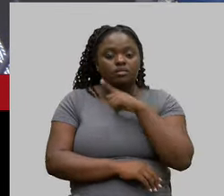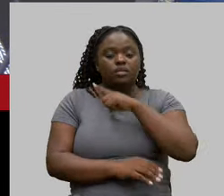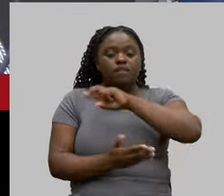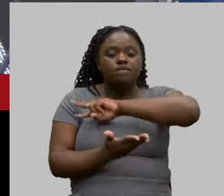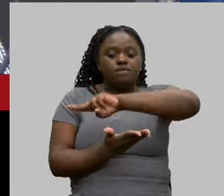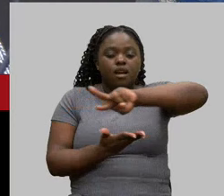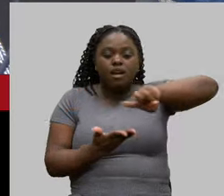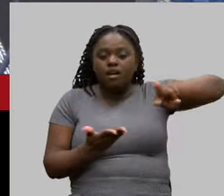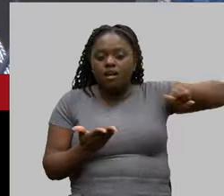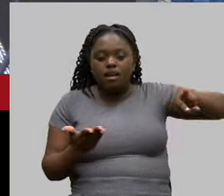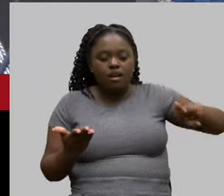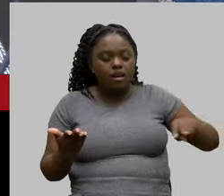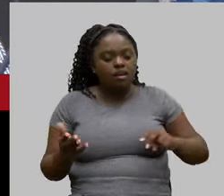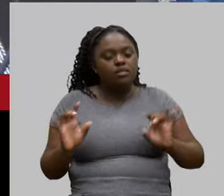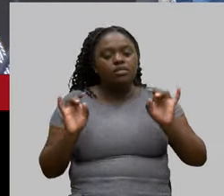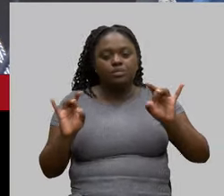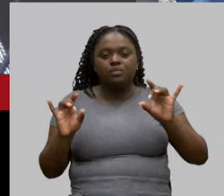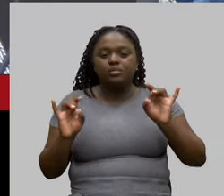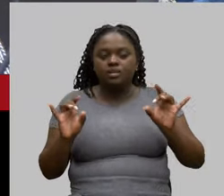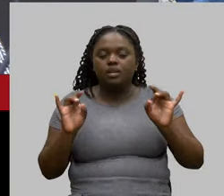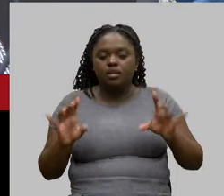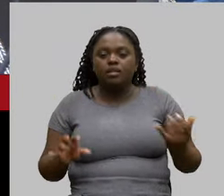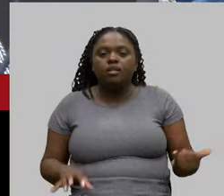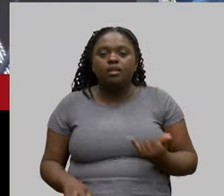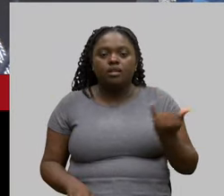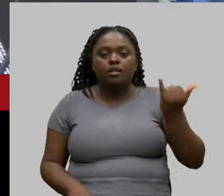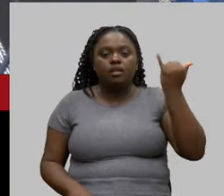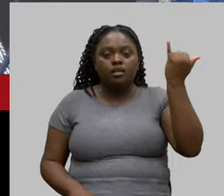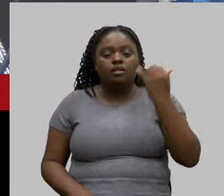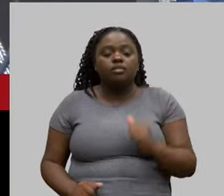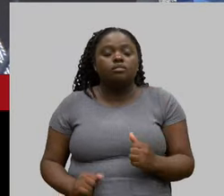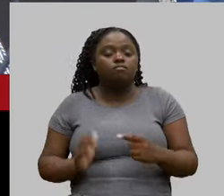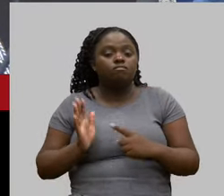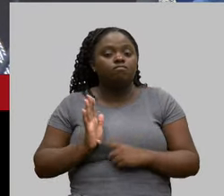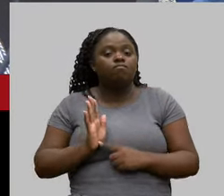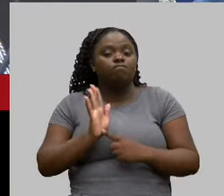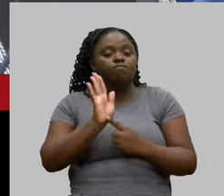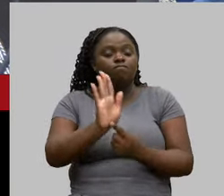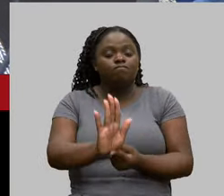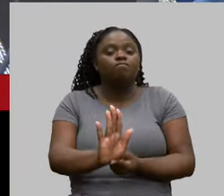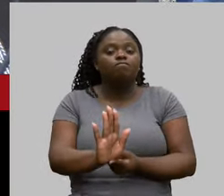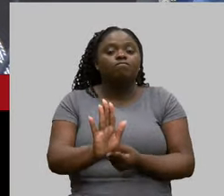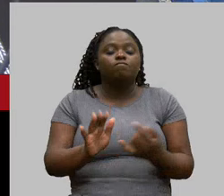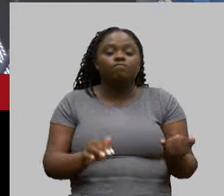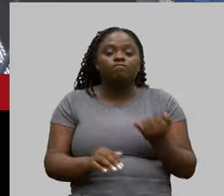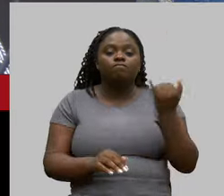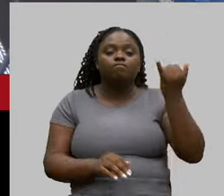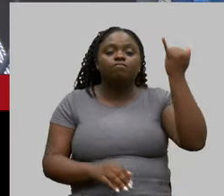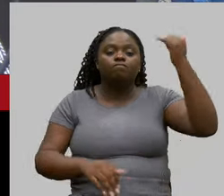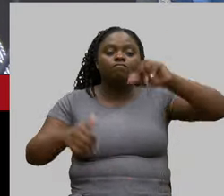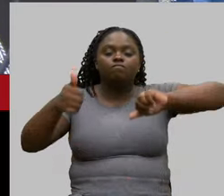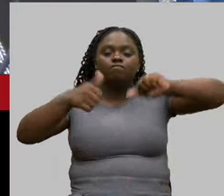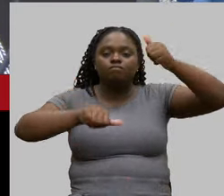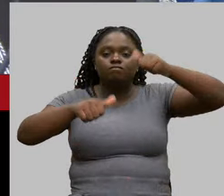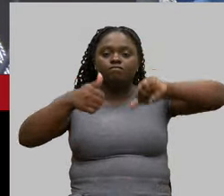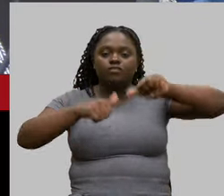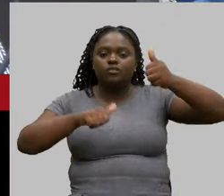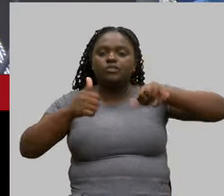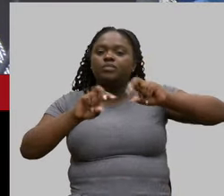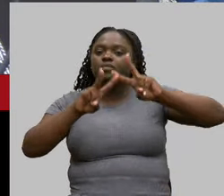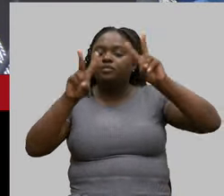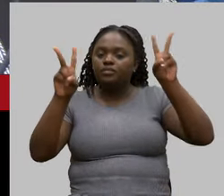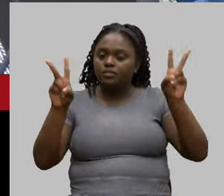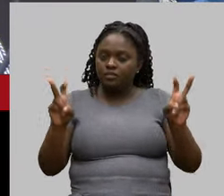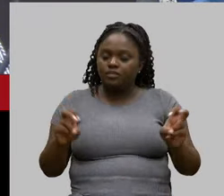de diversos especialistas que irão nos oferecer importantes análises sobre o tema